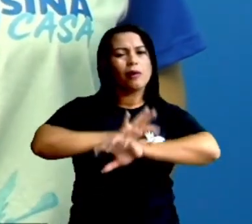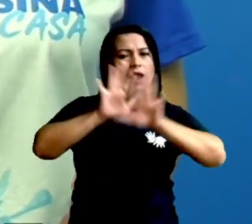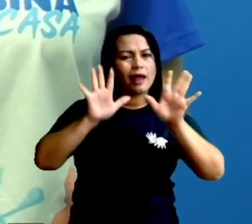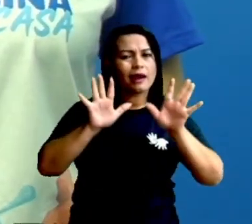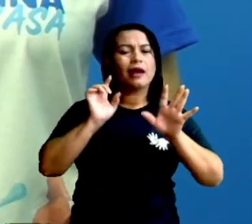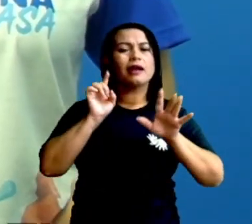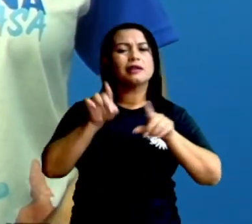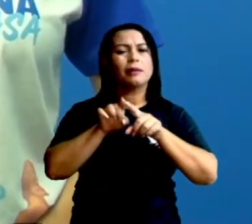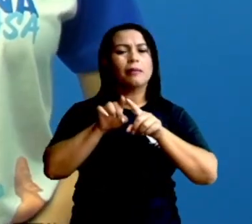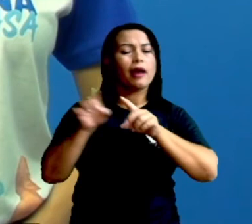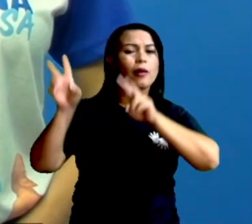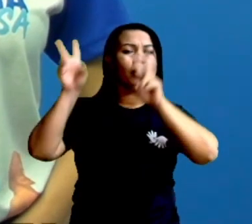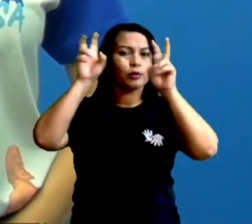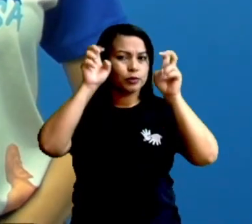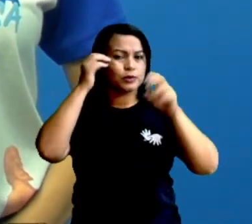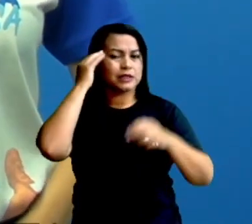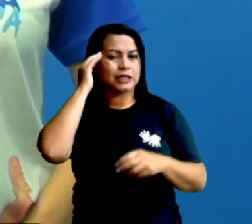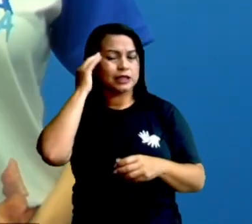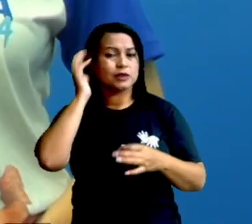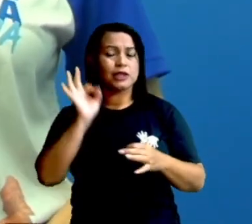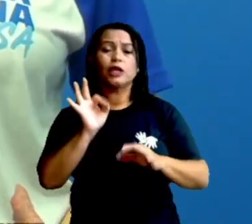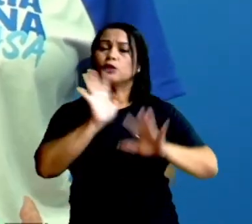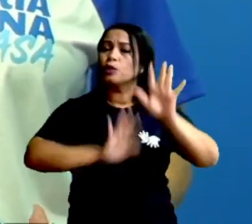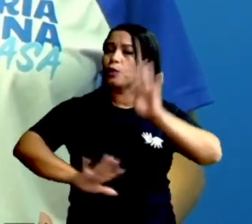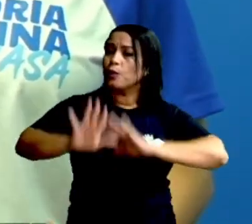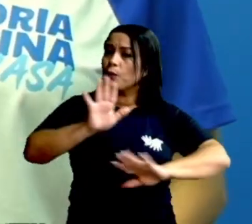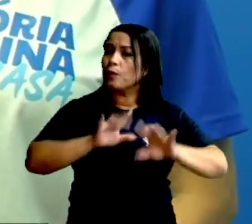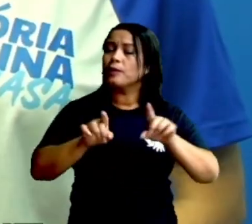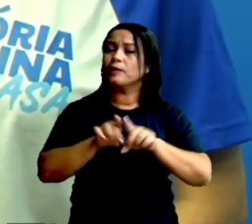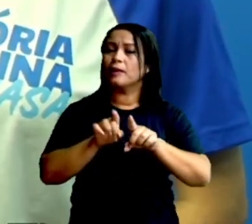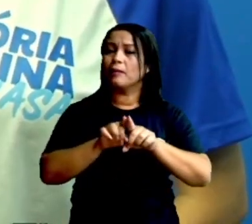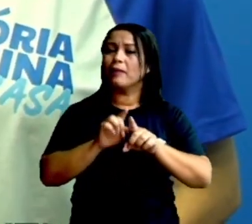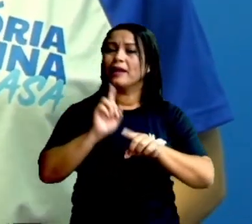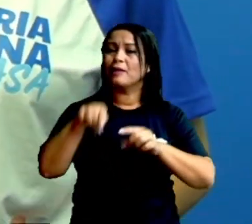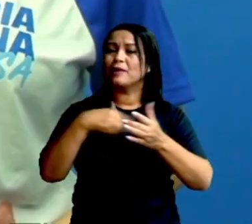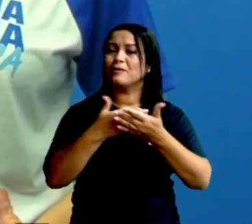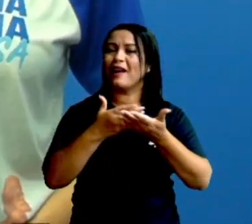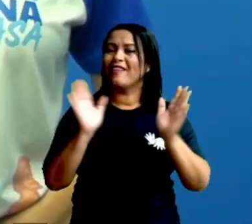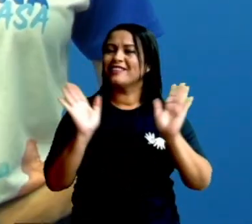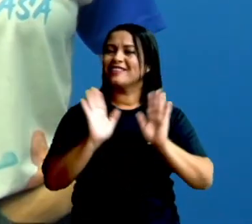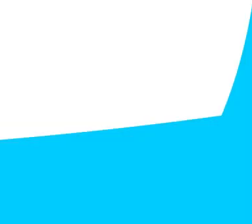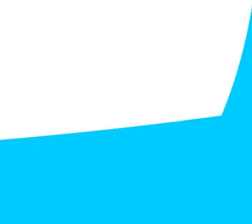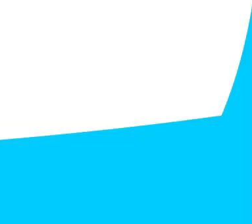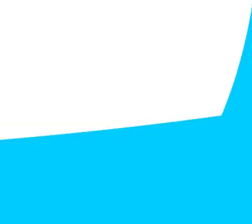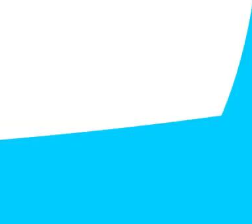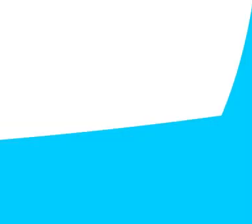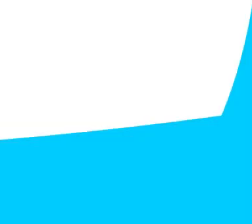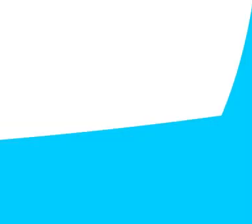assunto, tenham entendido, tá? Se cuidem, um beijo e até a próxima aula. Tchau, tchau!